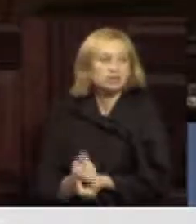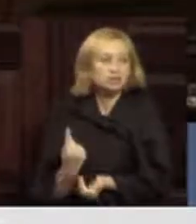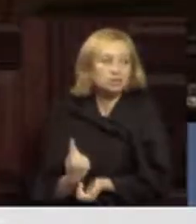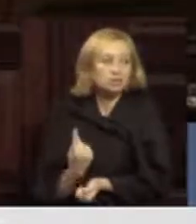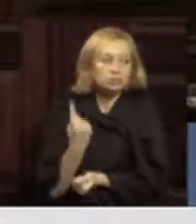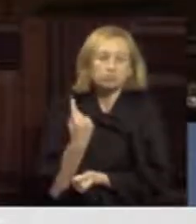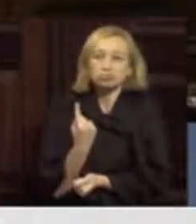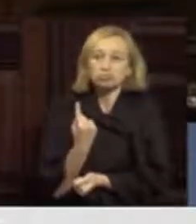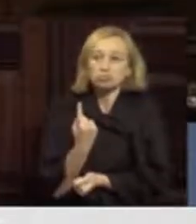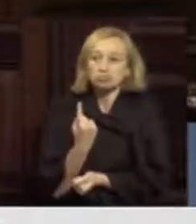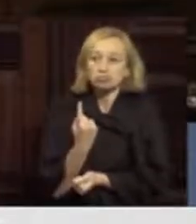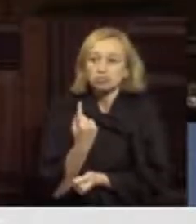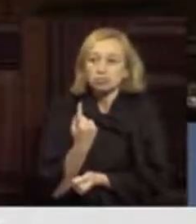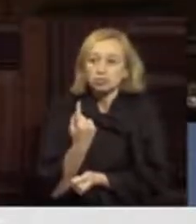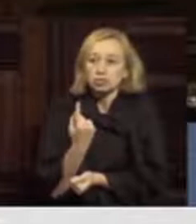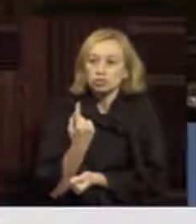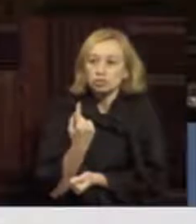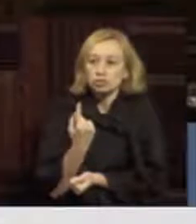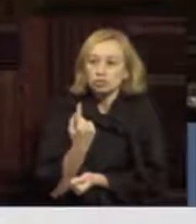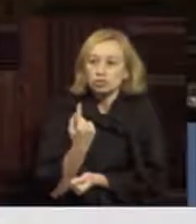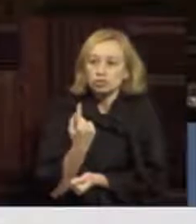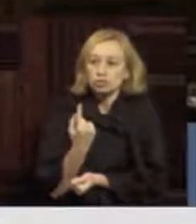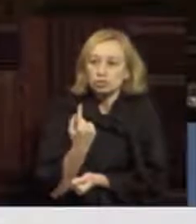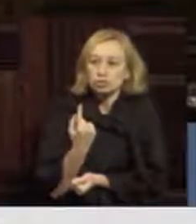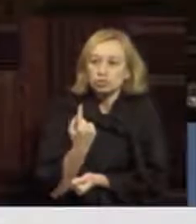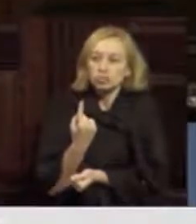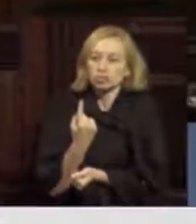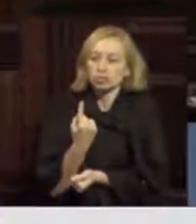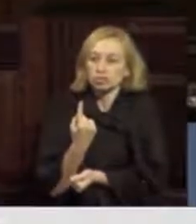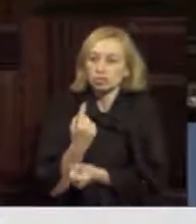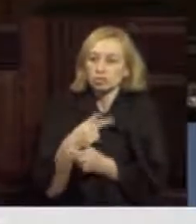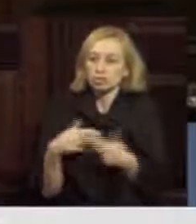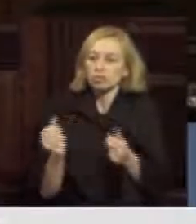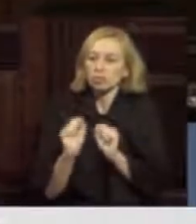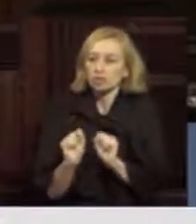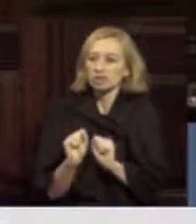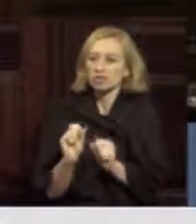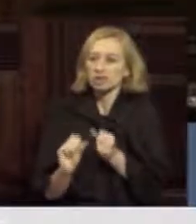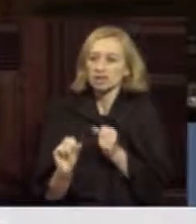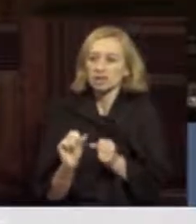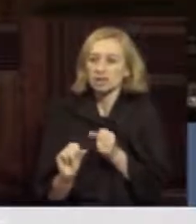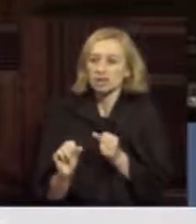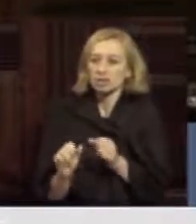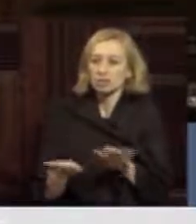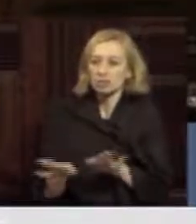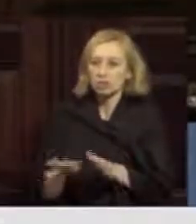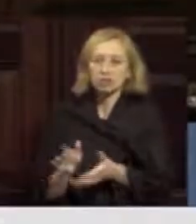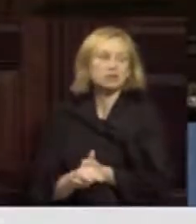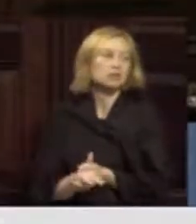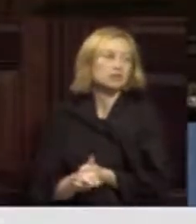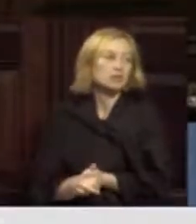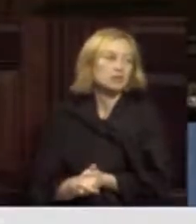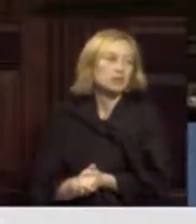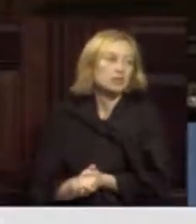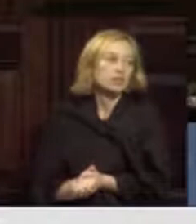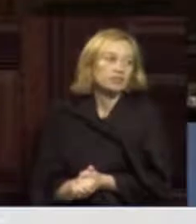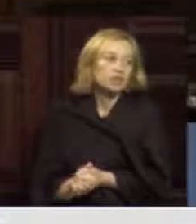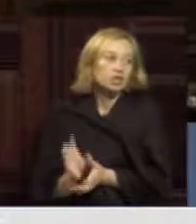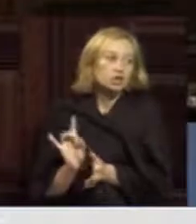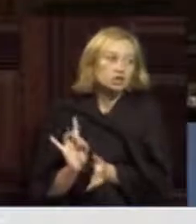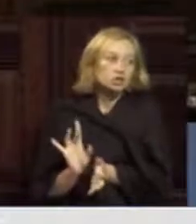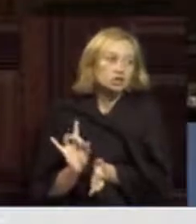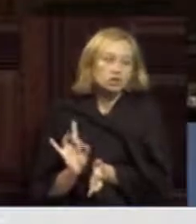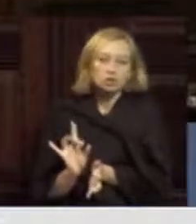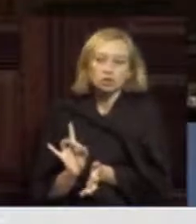nós temos é a mobilização. E é fundamental que não só aqueles que imediatamente parecem ser os